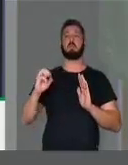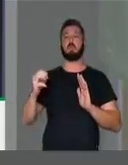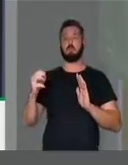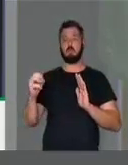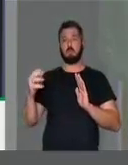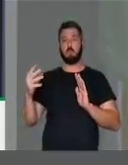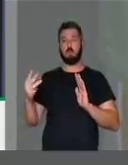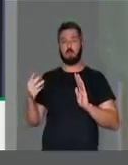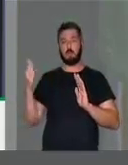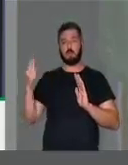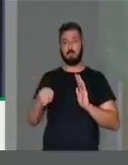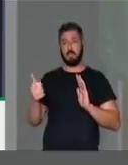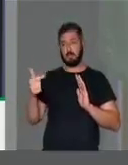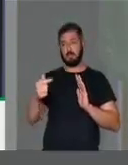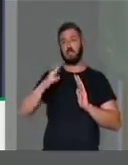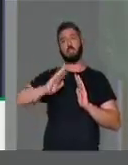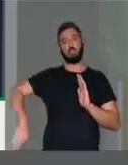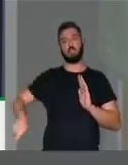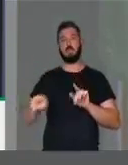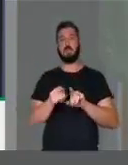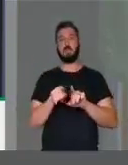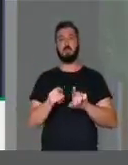7.003 de 2017.